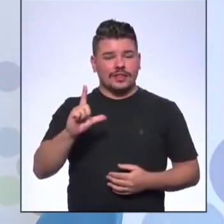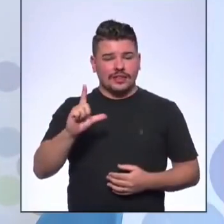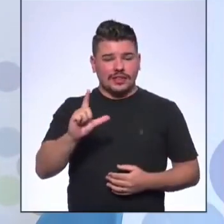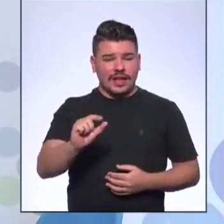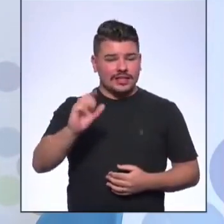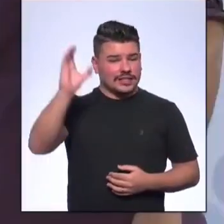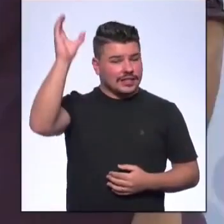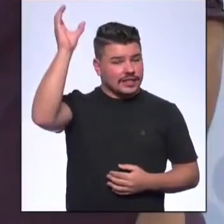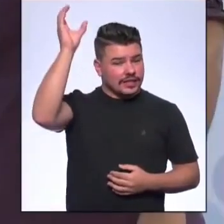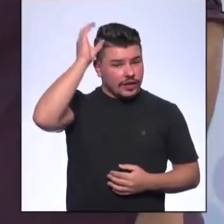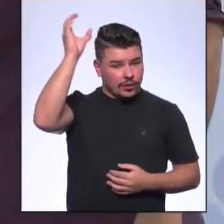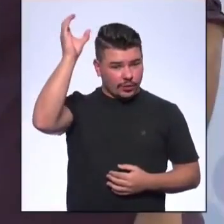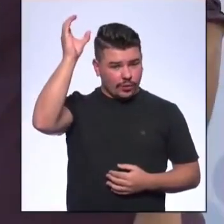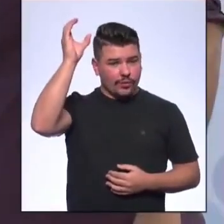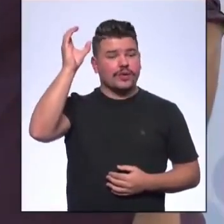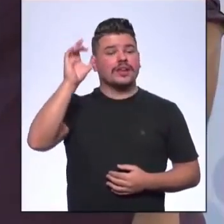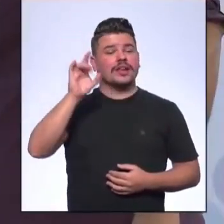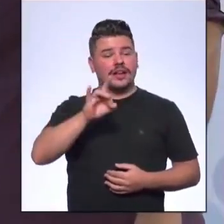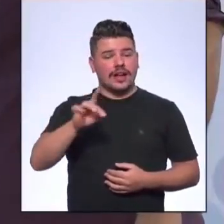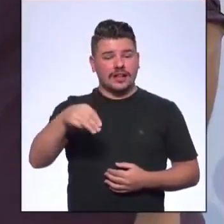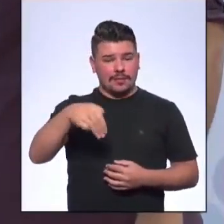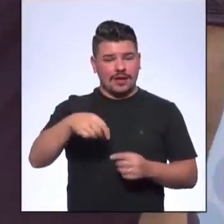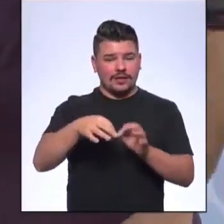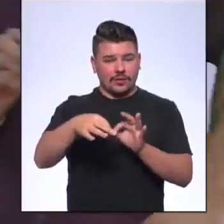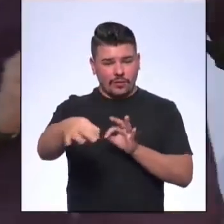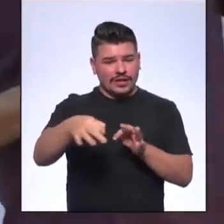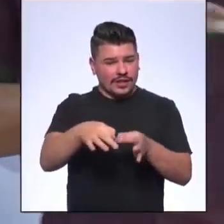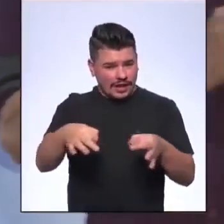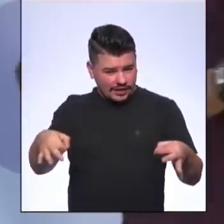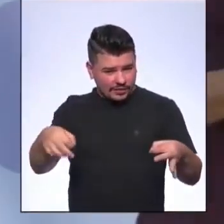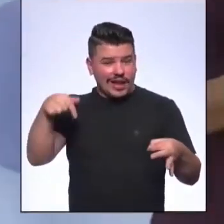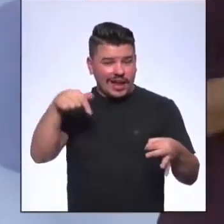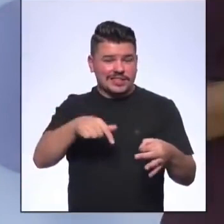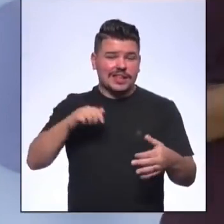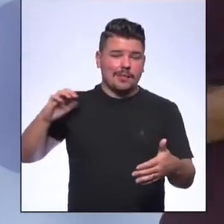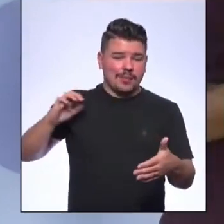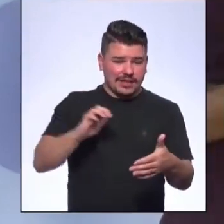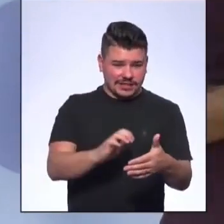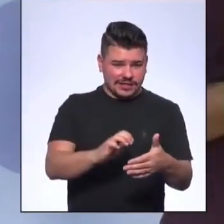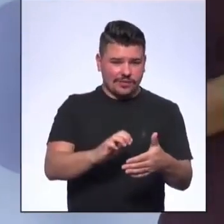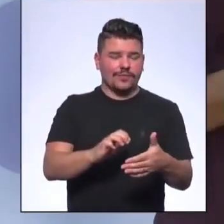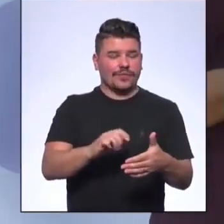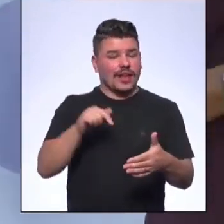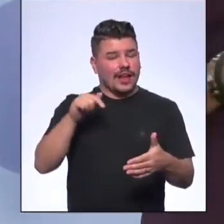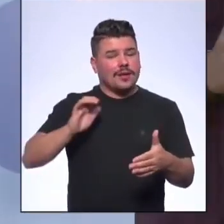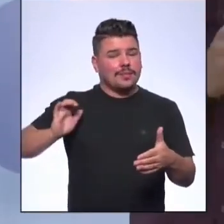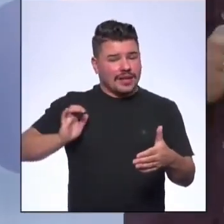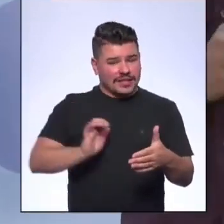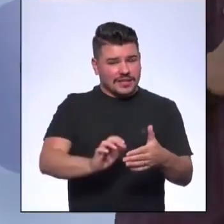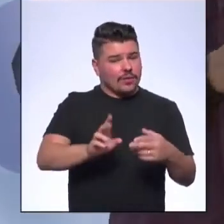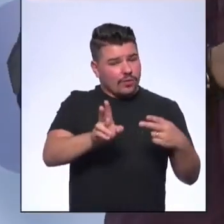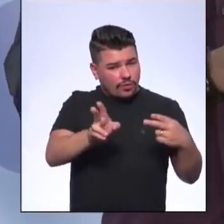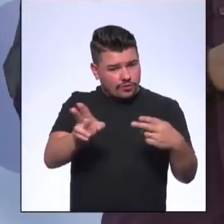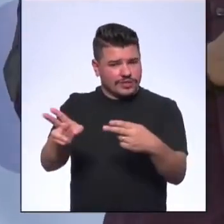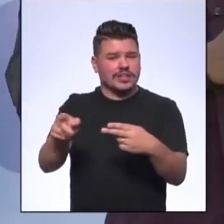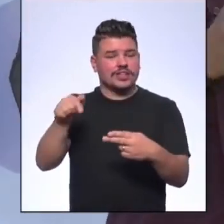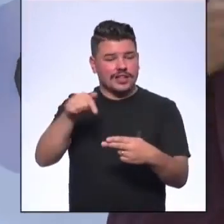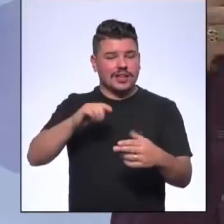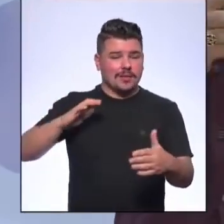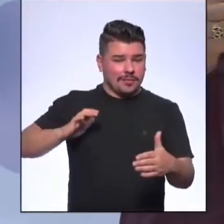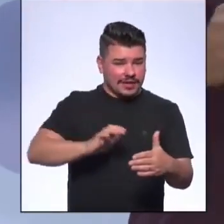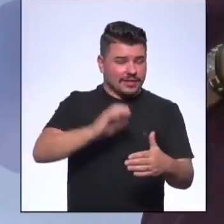né? Por metro quadrado, tá lá. Certo? Essa é a pressão constante, tá? Pressão constante quer dizer que é uma